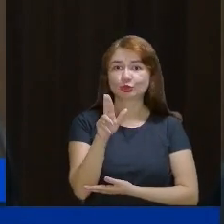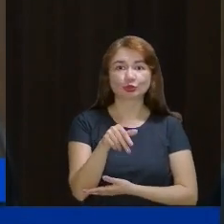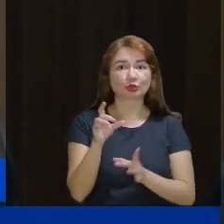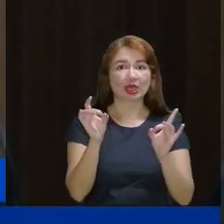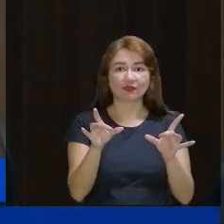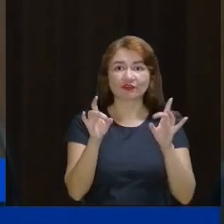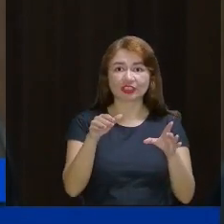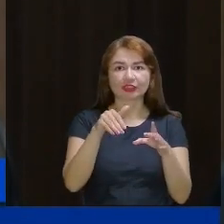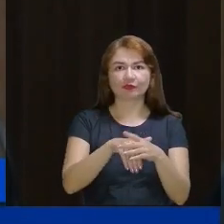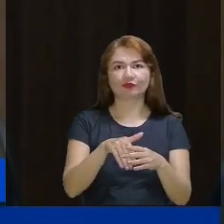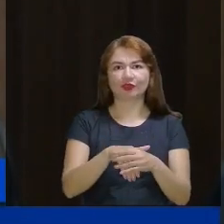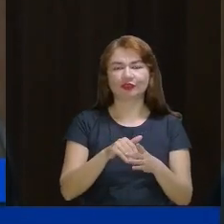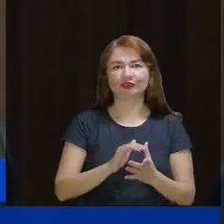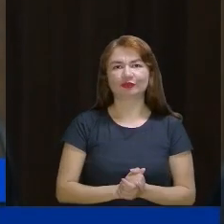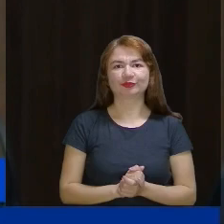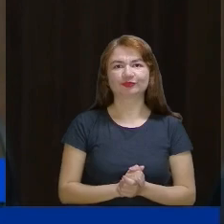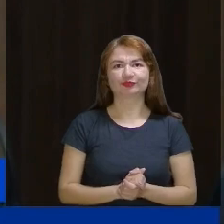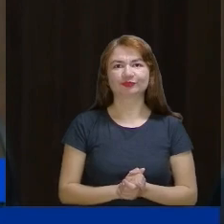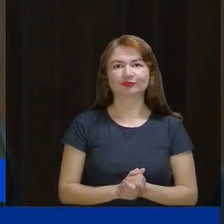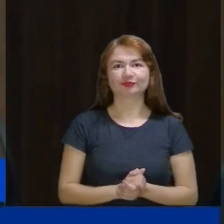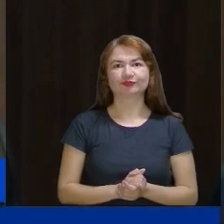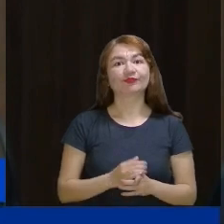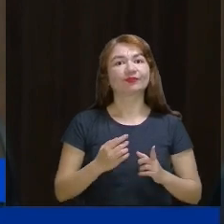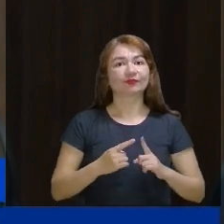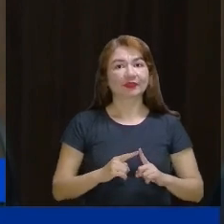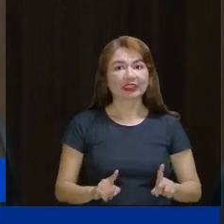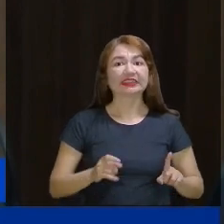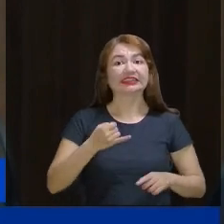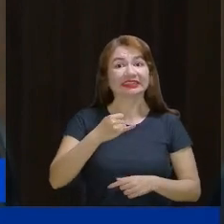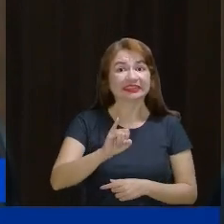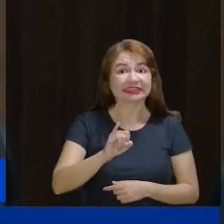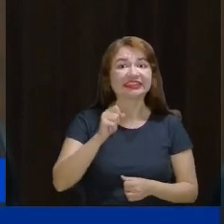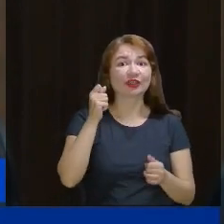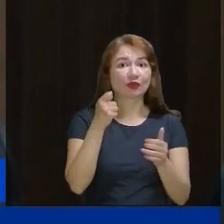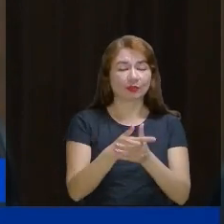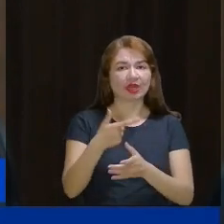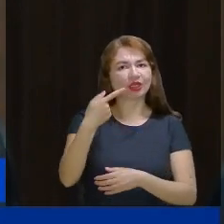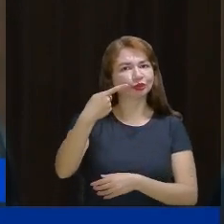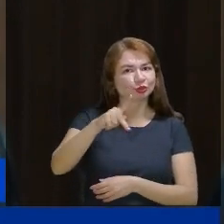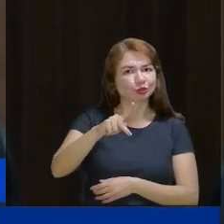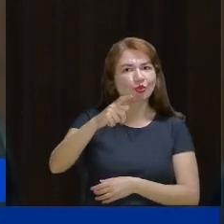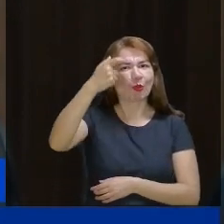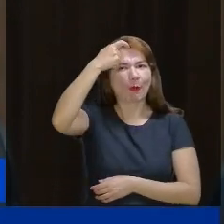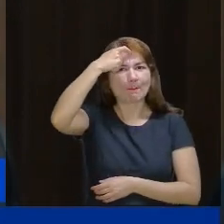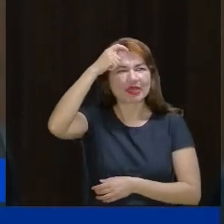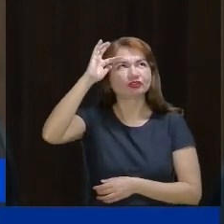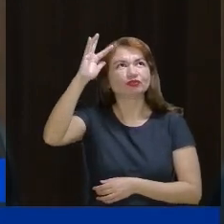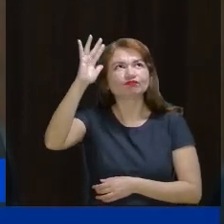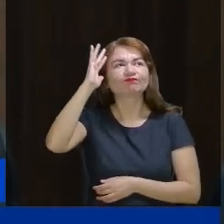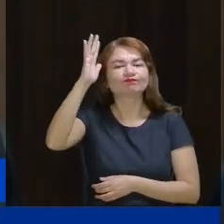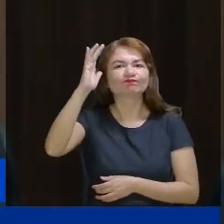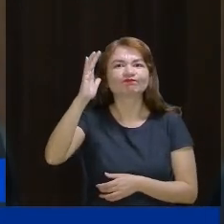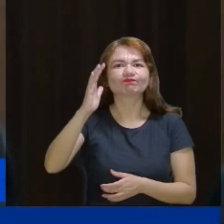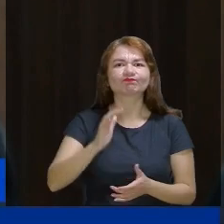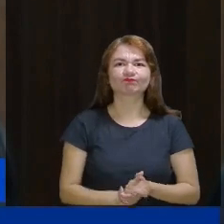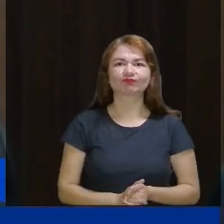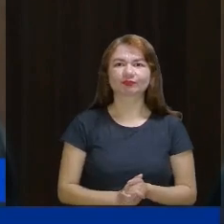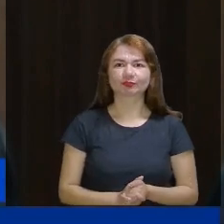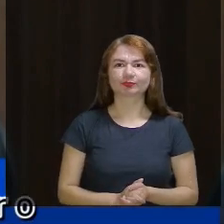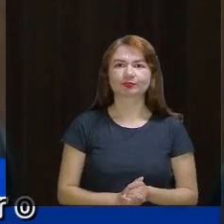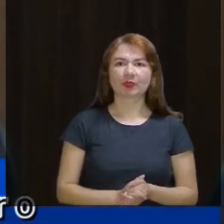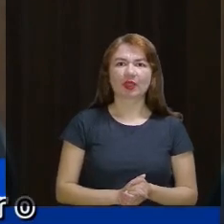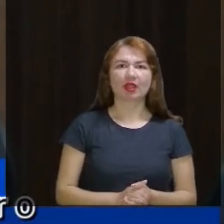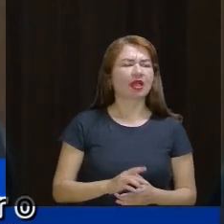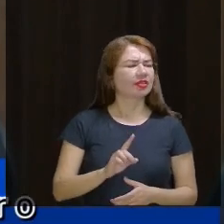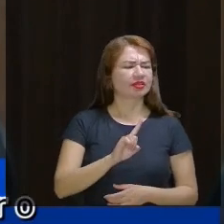nossos votos. Nós não devemos, pelo contrário, se alguém for comprar a sua consciência, você deve não